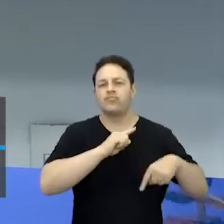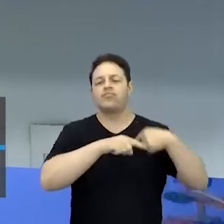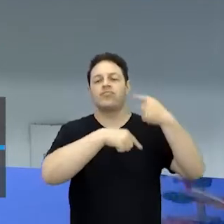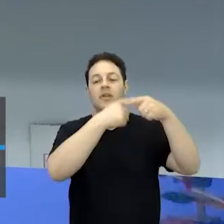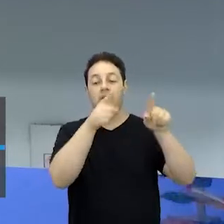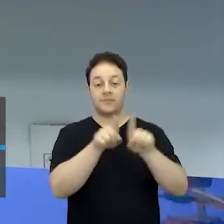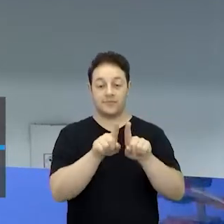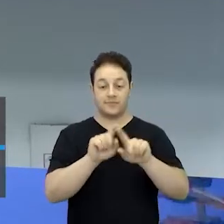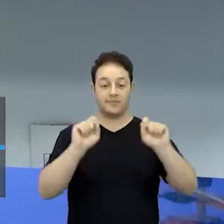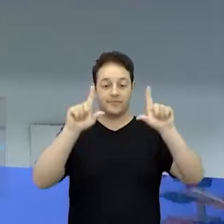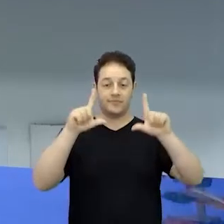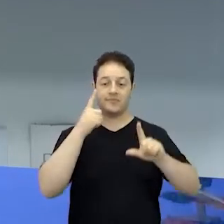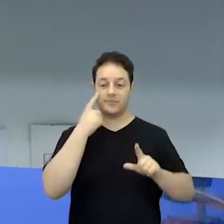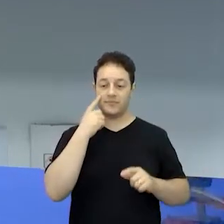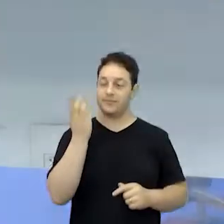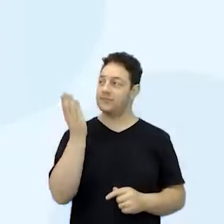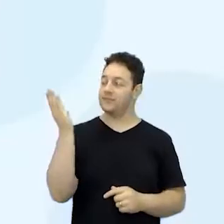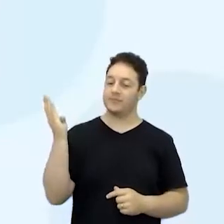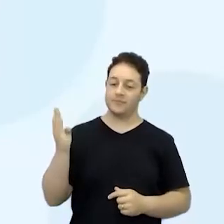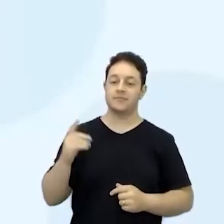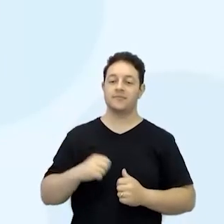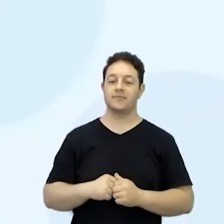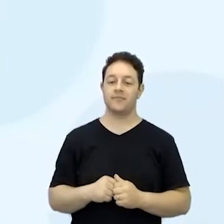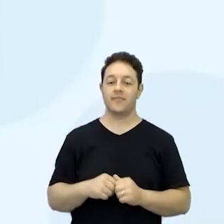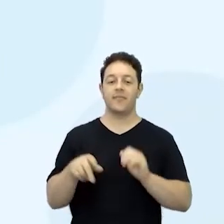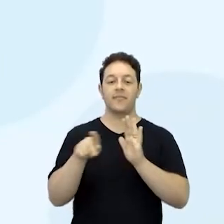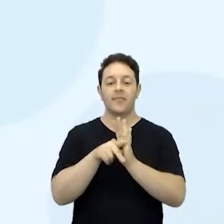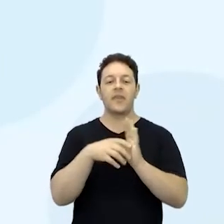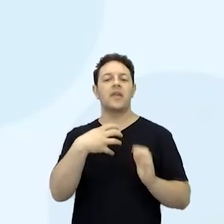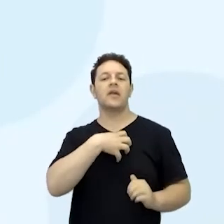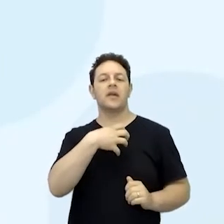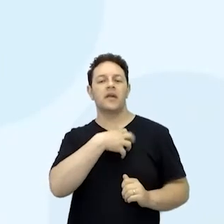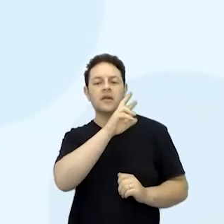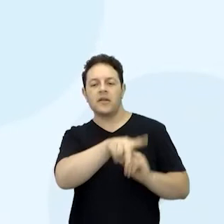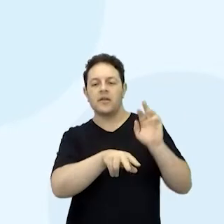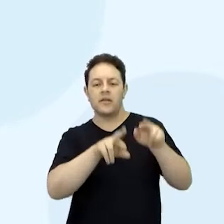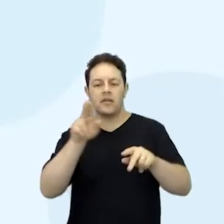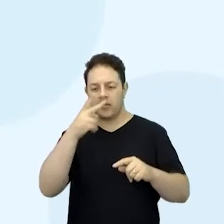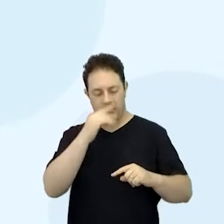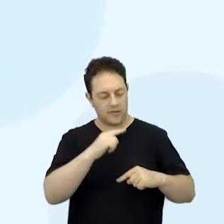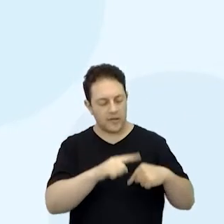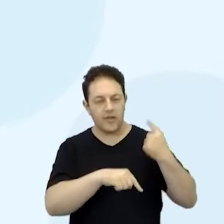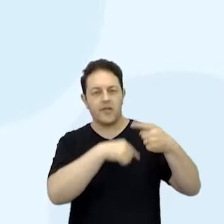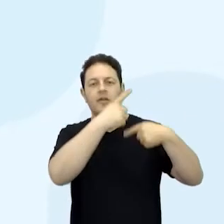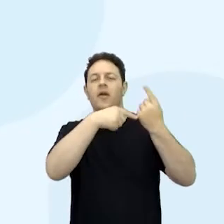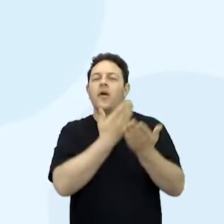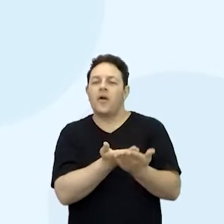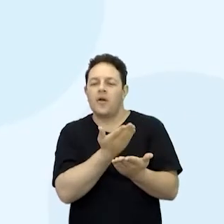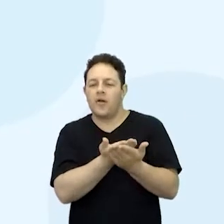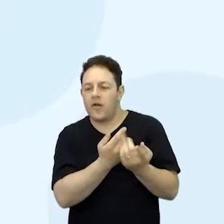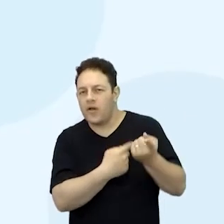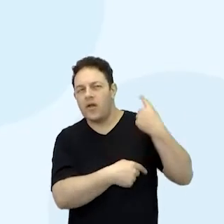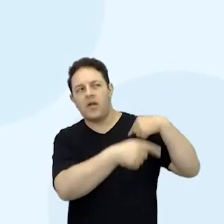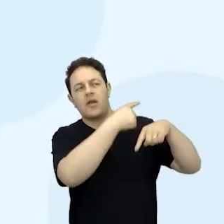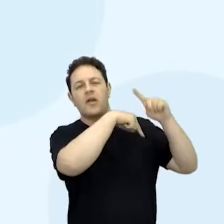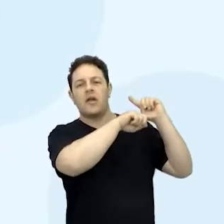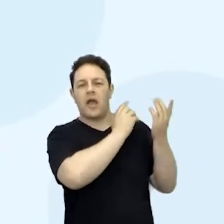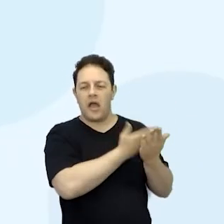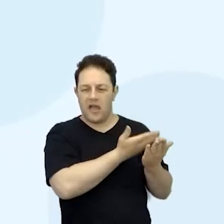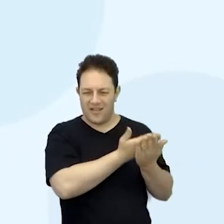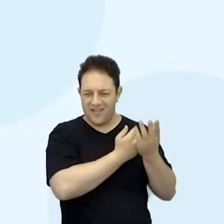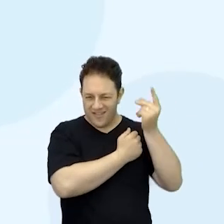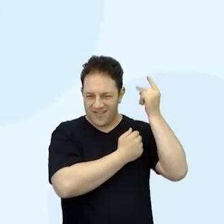aí tá aparecendo na tela para vocês também alguns aspectos da evolução que a gente estudou nas nossas aulas anteriores